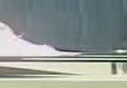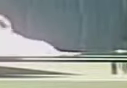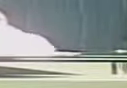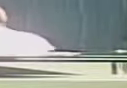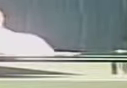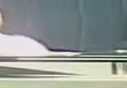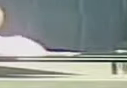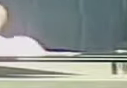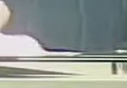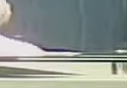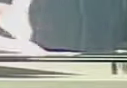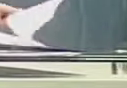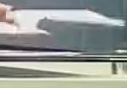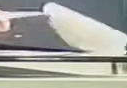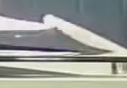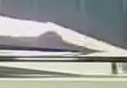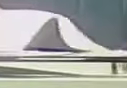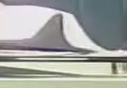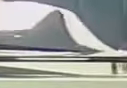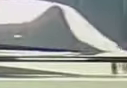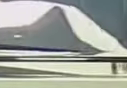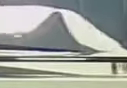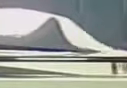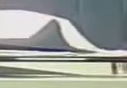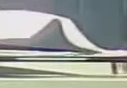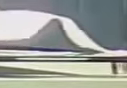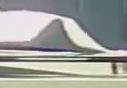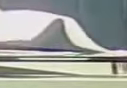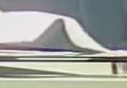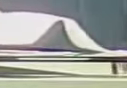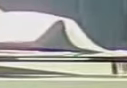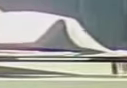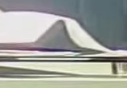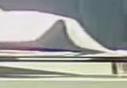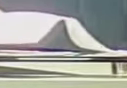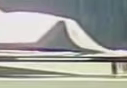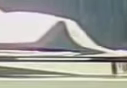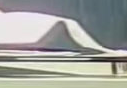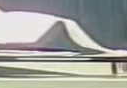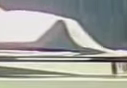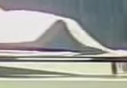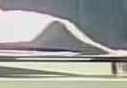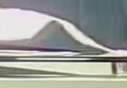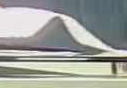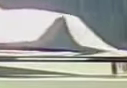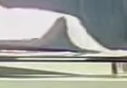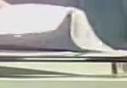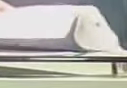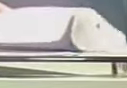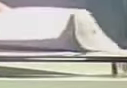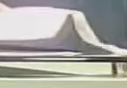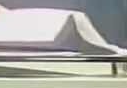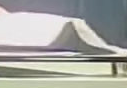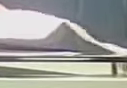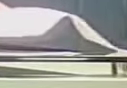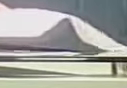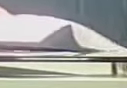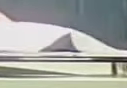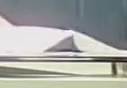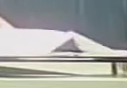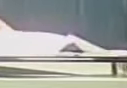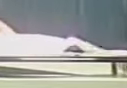Chico Preto, até pedir que essa informação seja repassada ao governador do estado do Amazonas. Talvez a informação